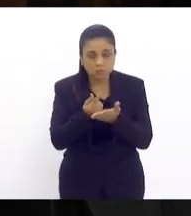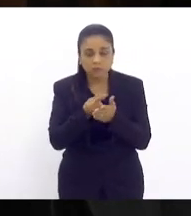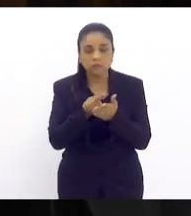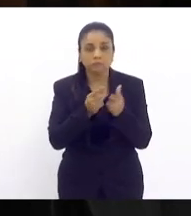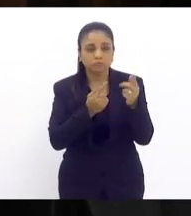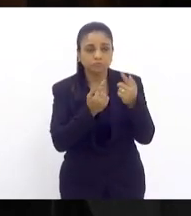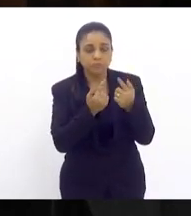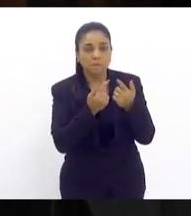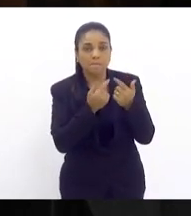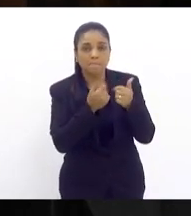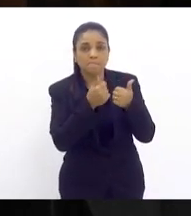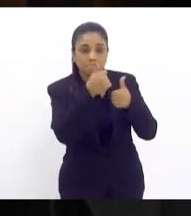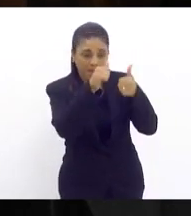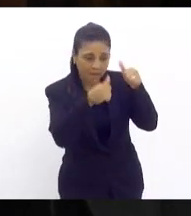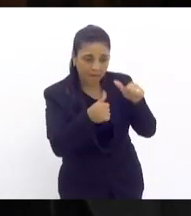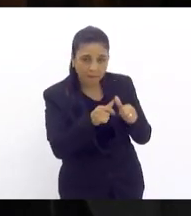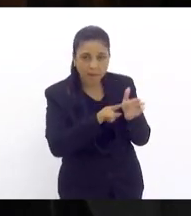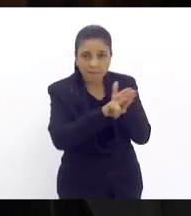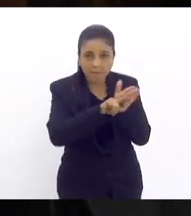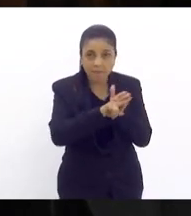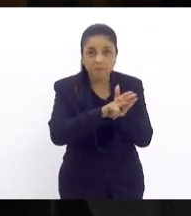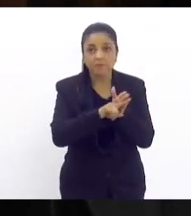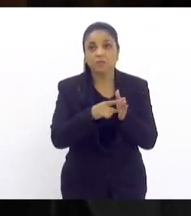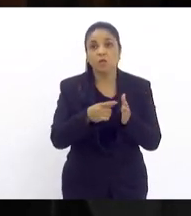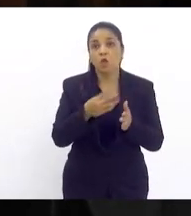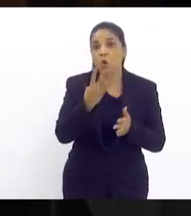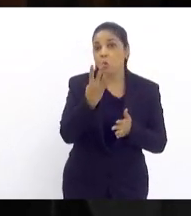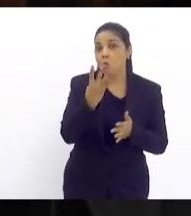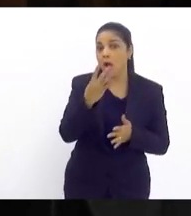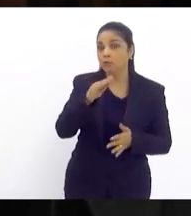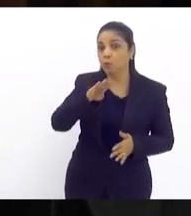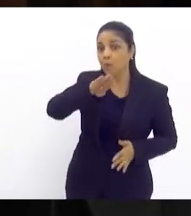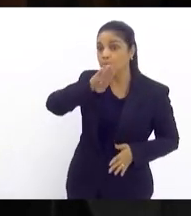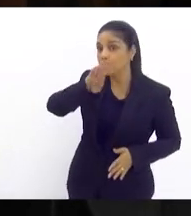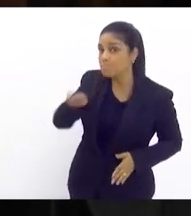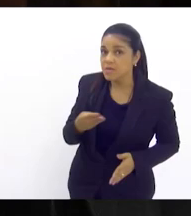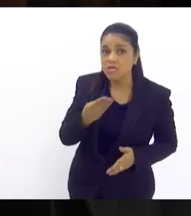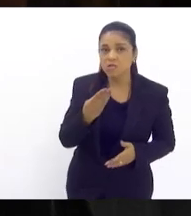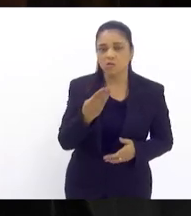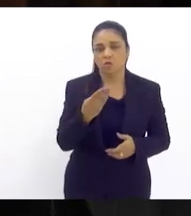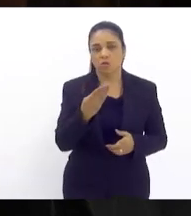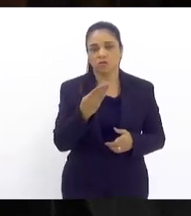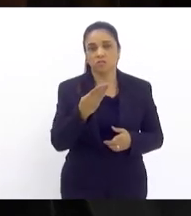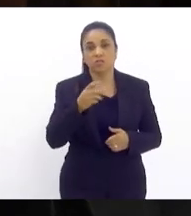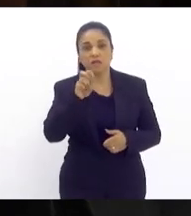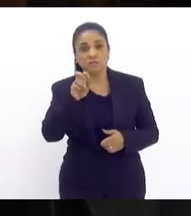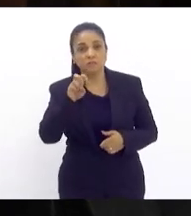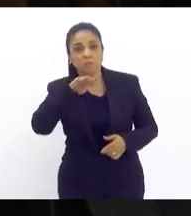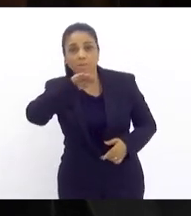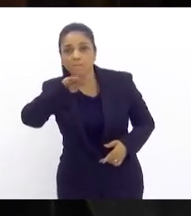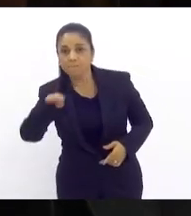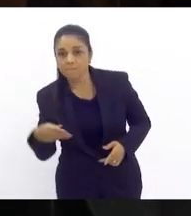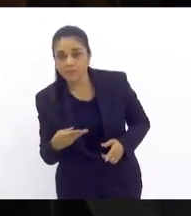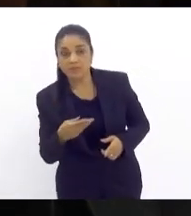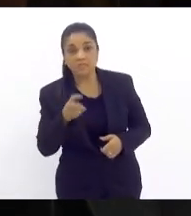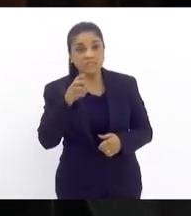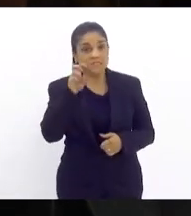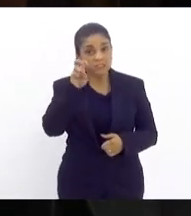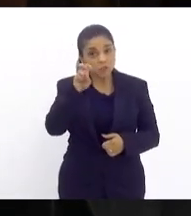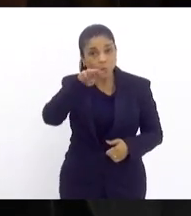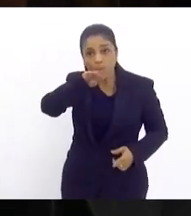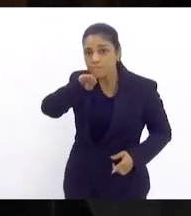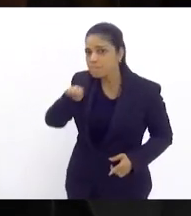gerar uma economia da ordem de 4B 5 bilhões de reais de imediato para o estado ora desses 5 bilhões